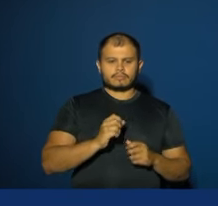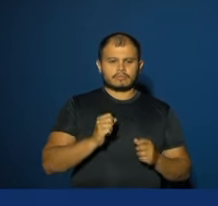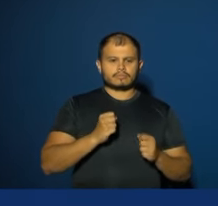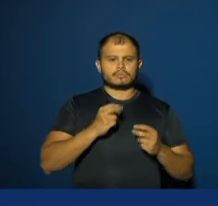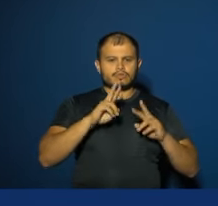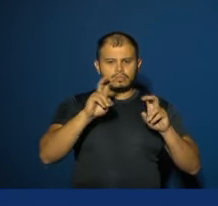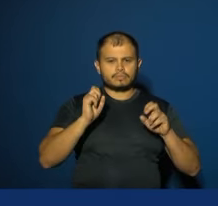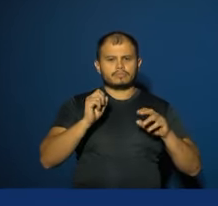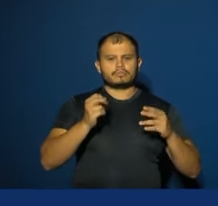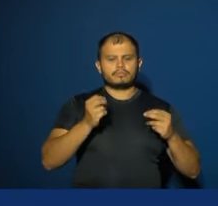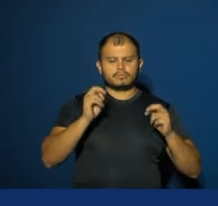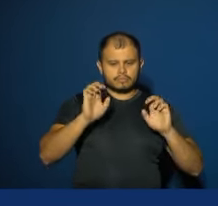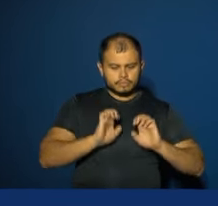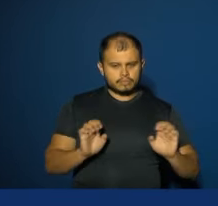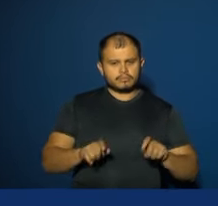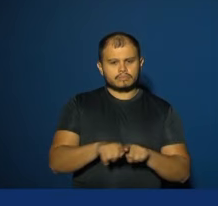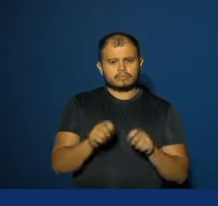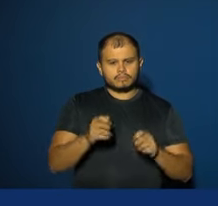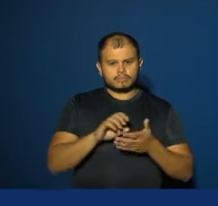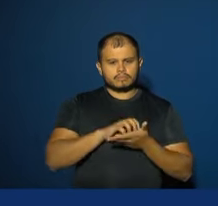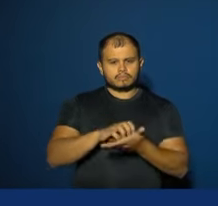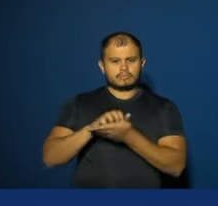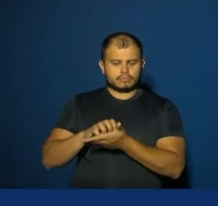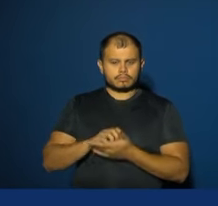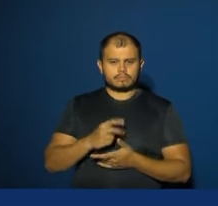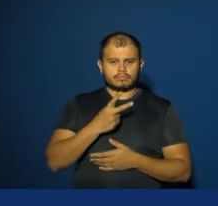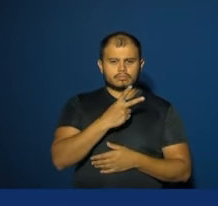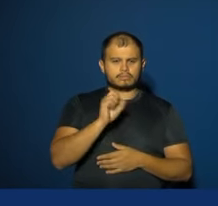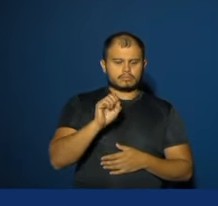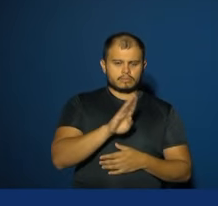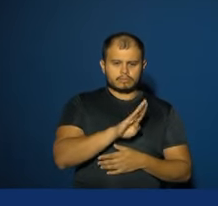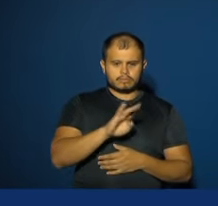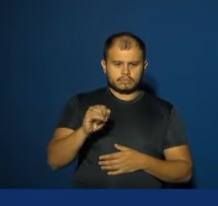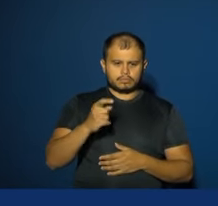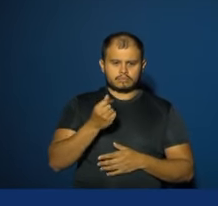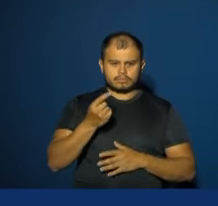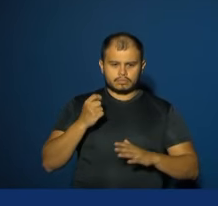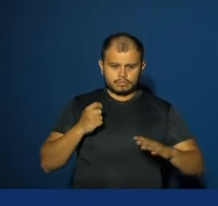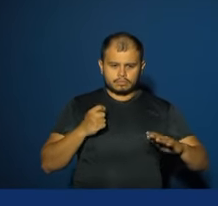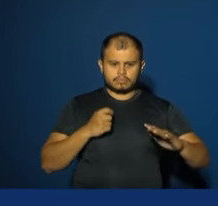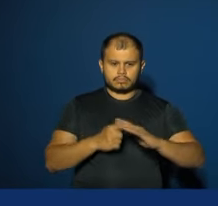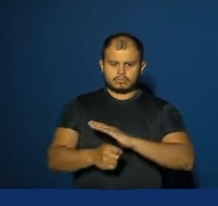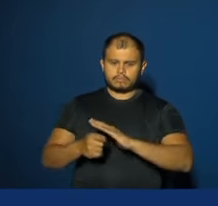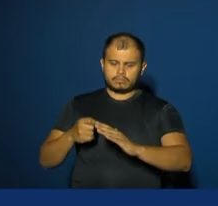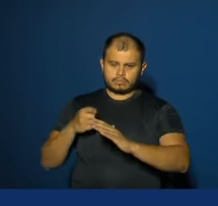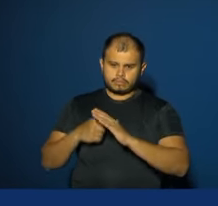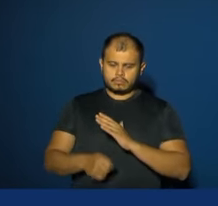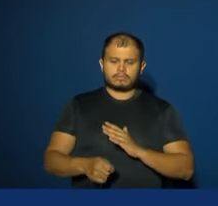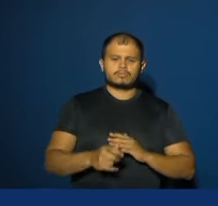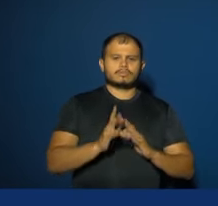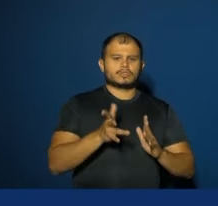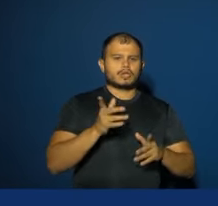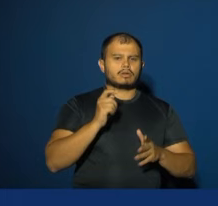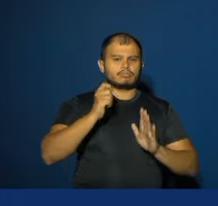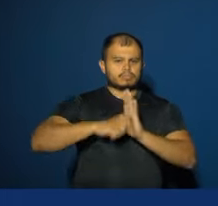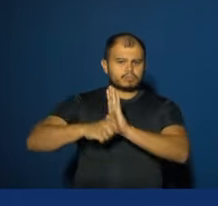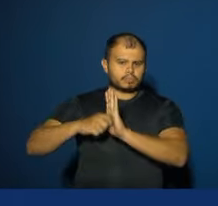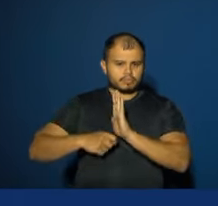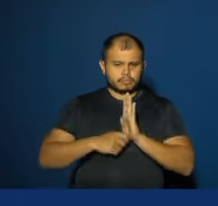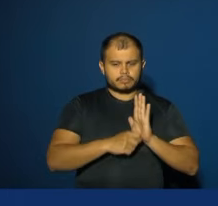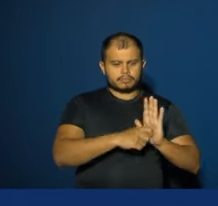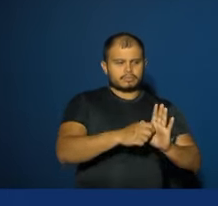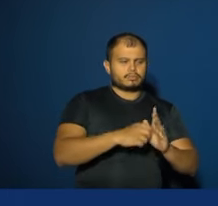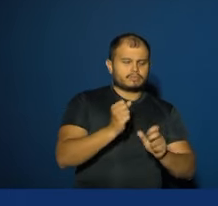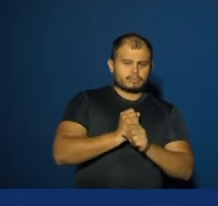mobilidade H 28 bilhões de reais em investimentos que nós temos contratados Lucas para os próximos eh para os